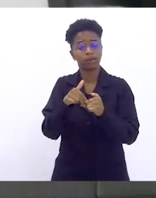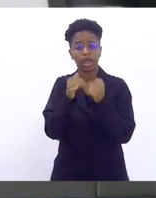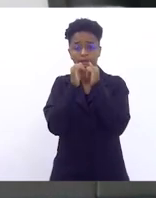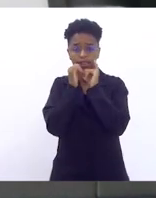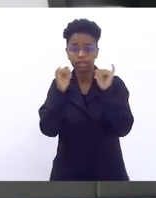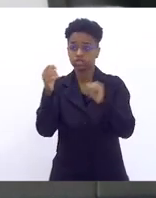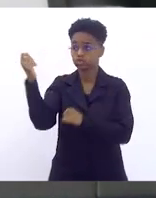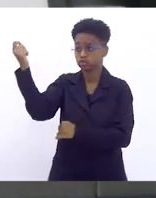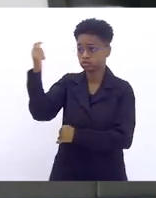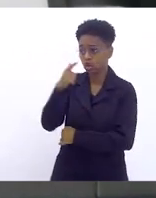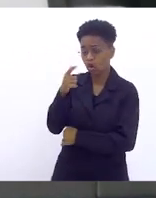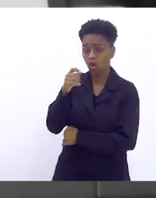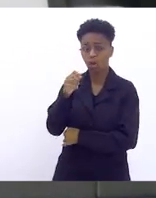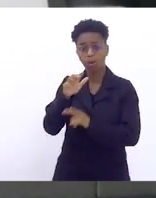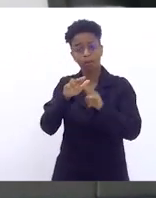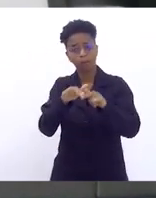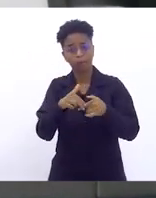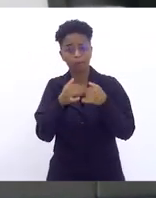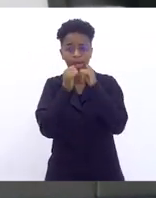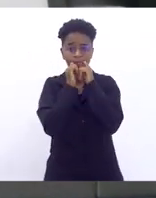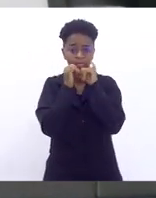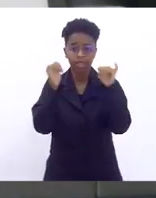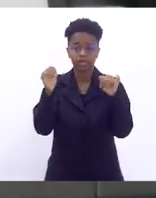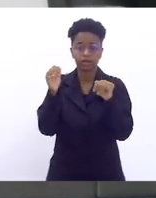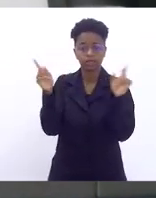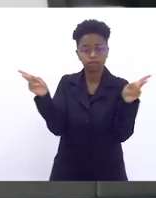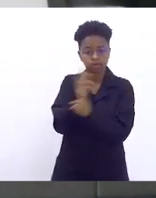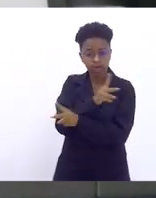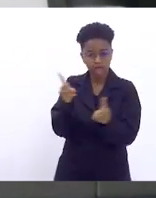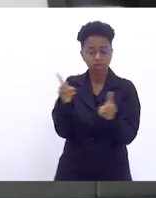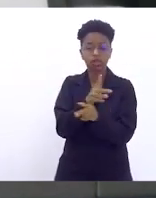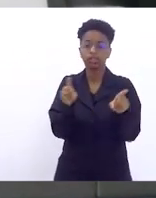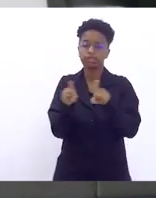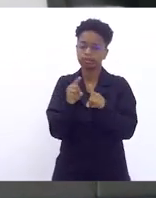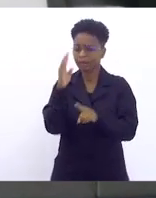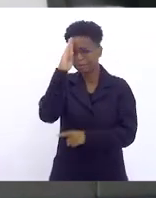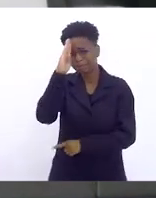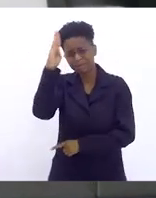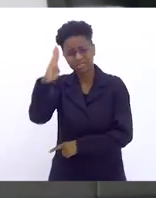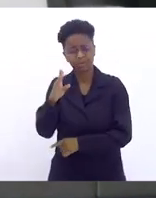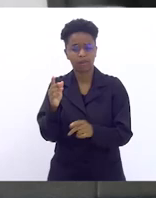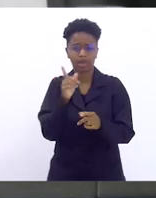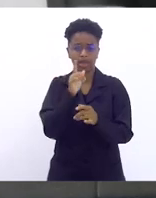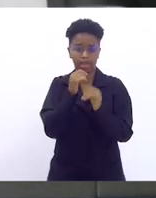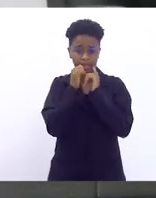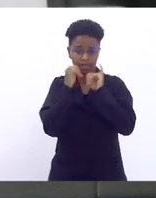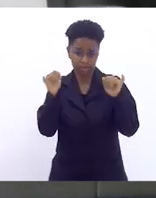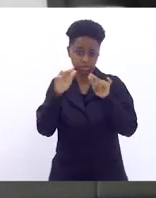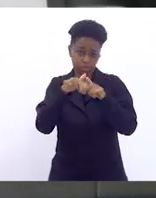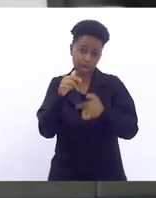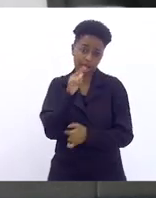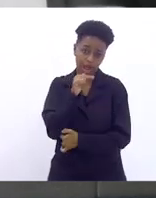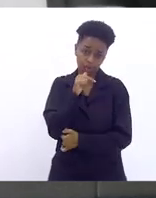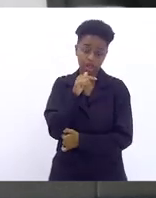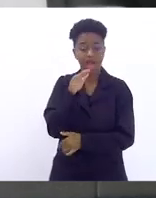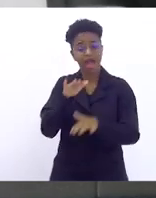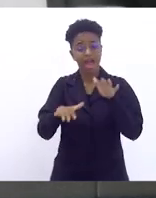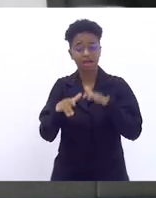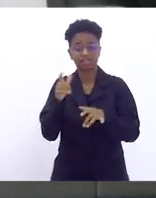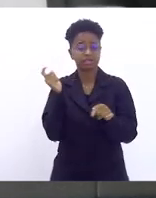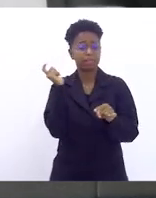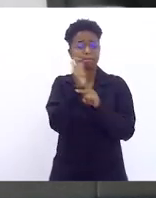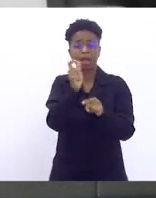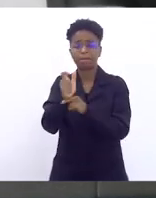solar seja por conta da energia eólica e sobretudo a energia hídrica que muitas vezes é criticada quando você faz